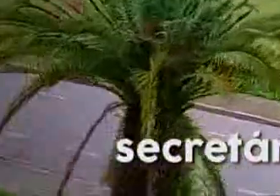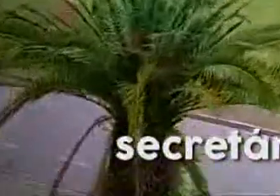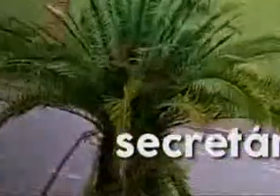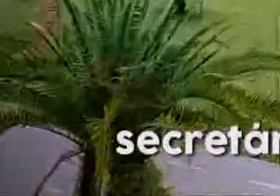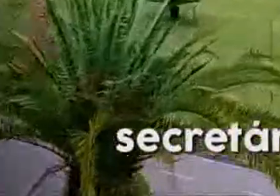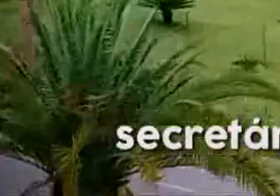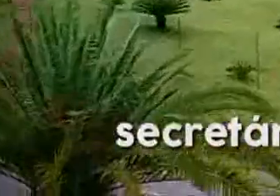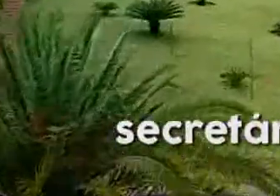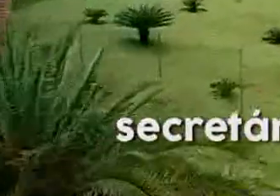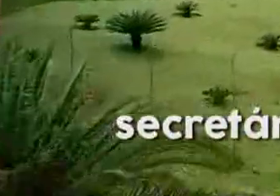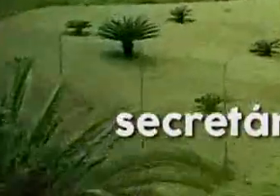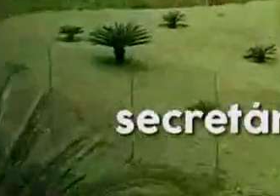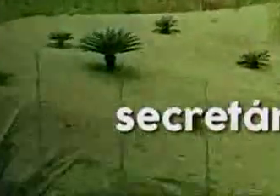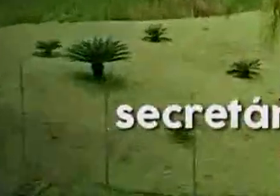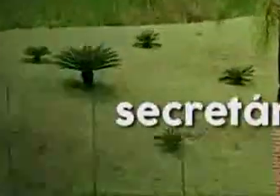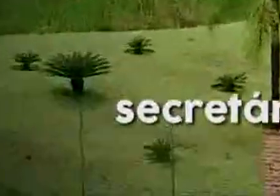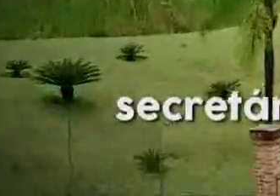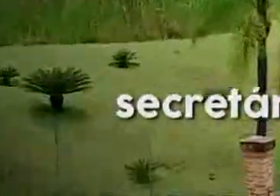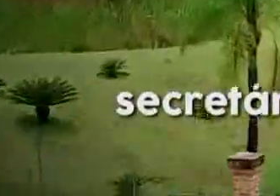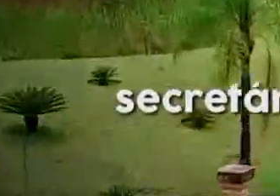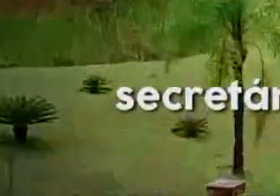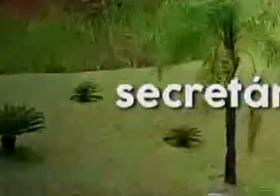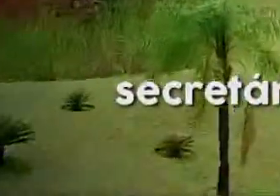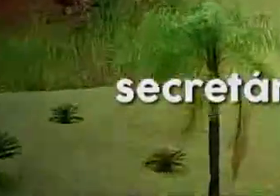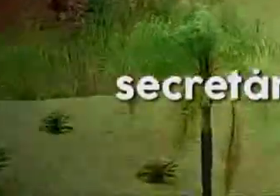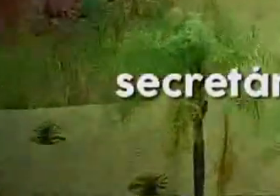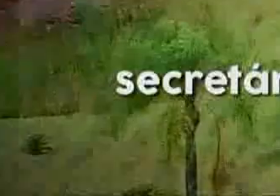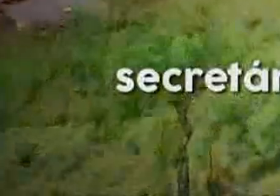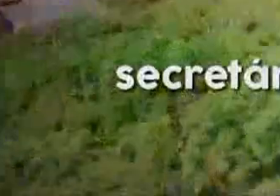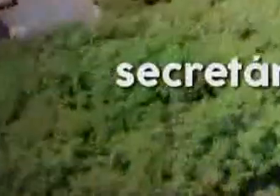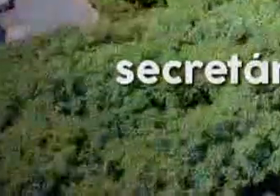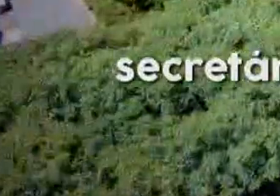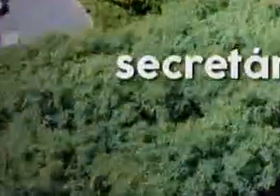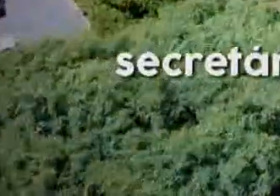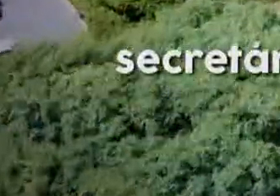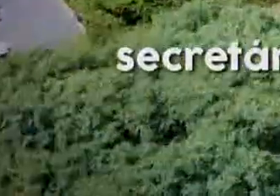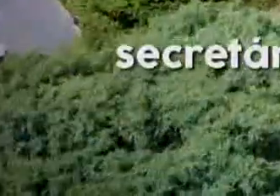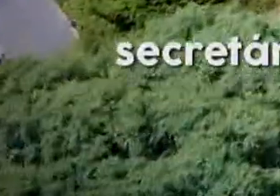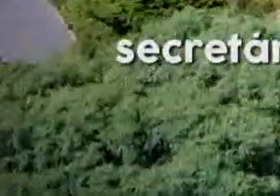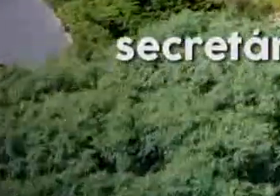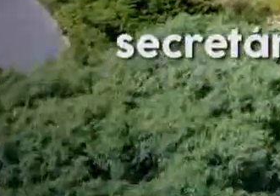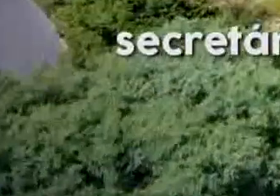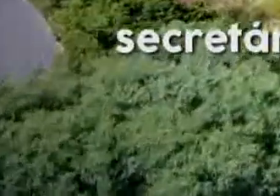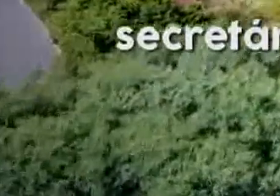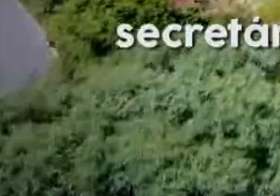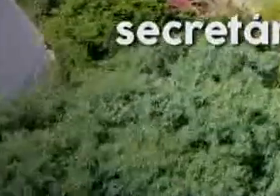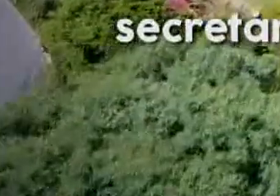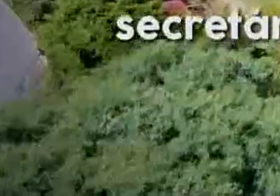Nossa vida no teu seio, mais amores. Ó, pátria amada.